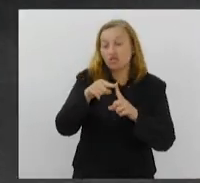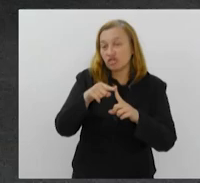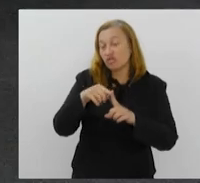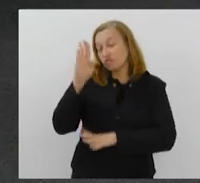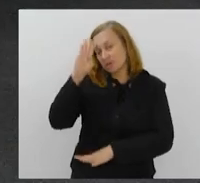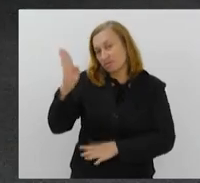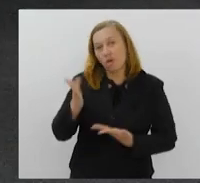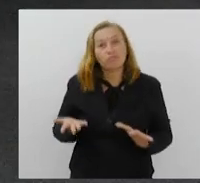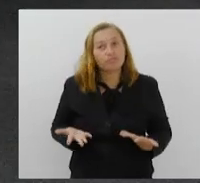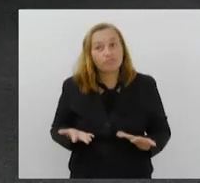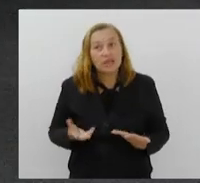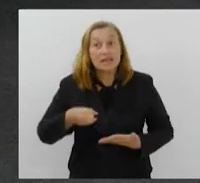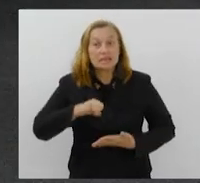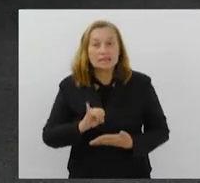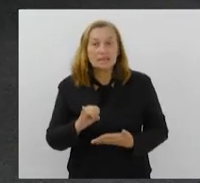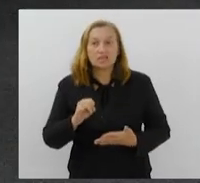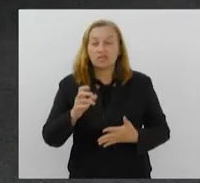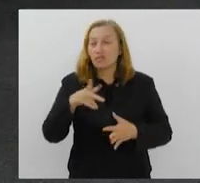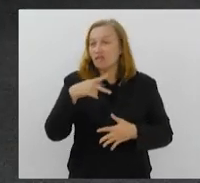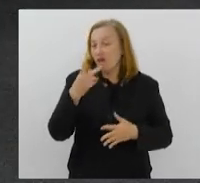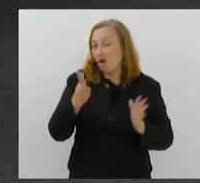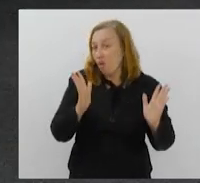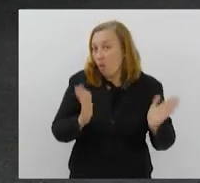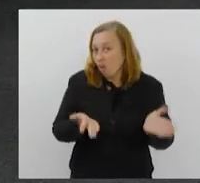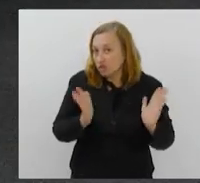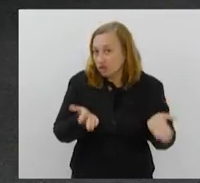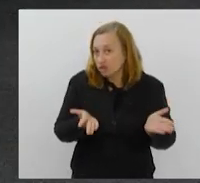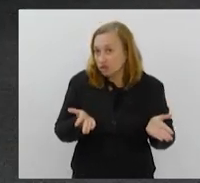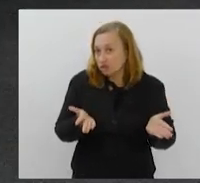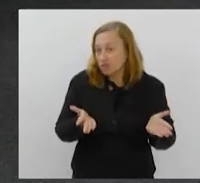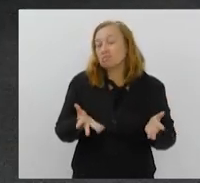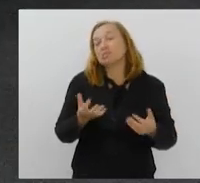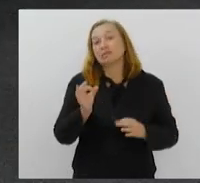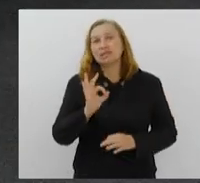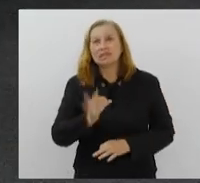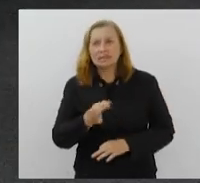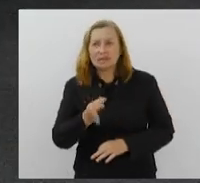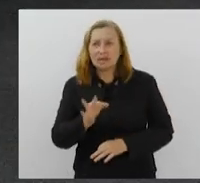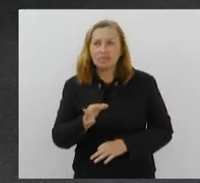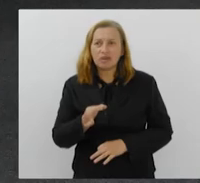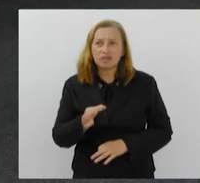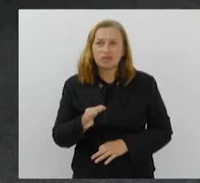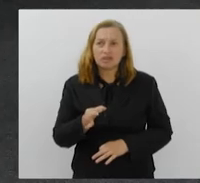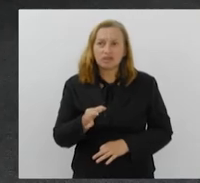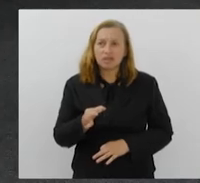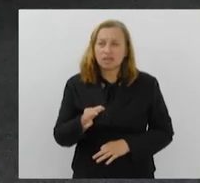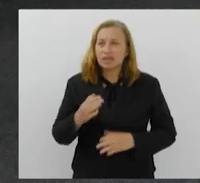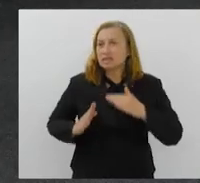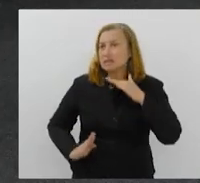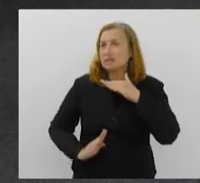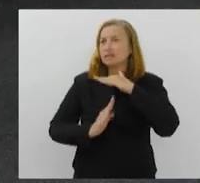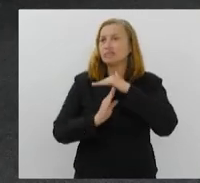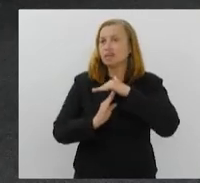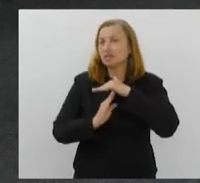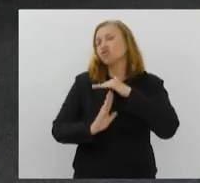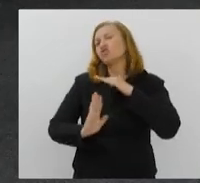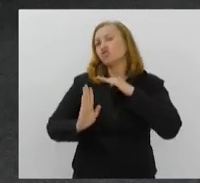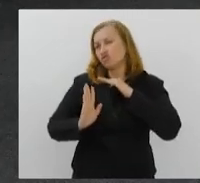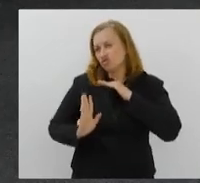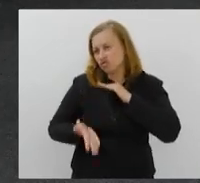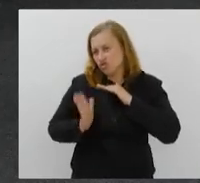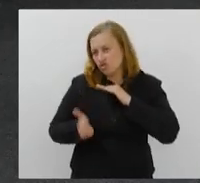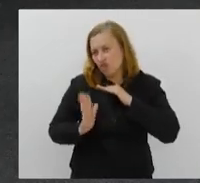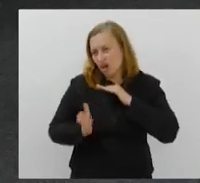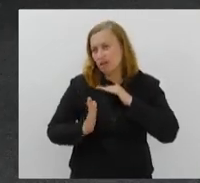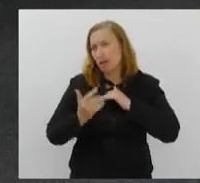fundamental. Se a gente for cotejar hoje, possivelmente esses limites já estarão